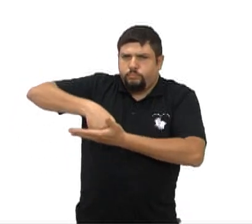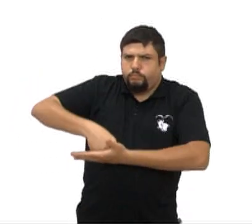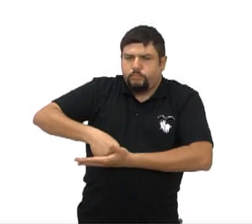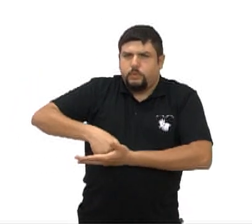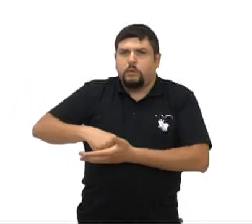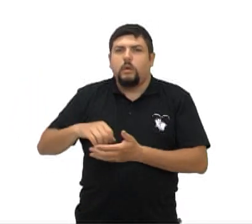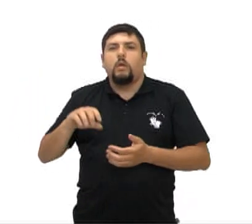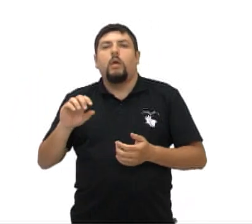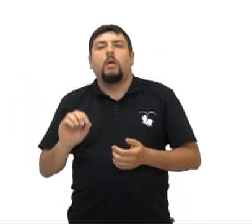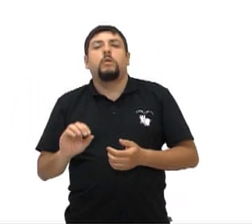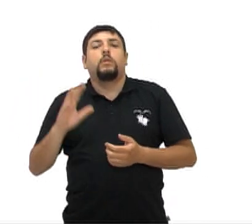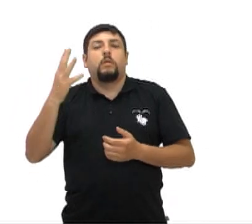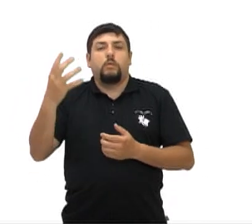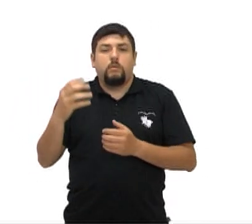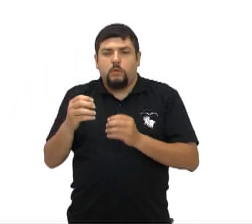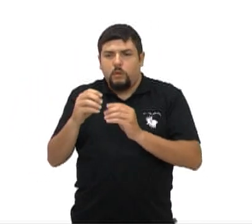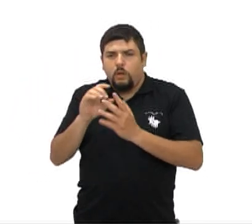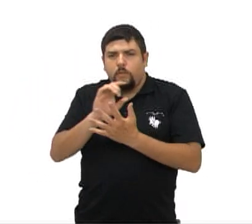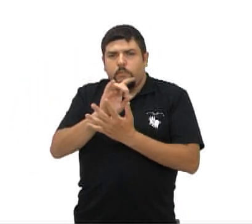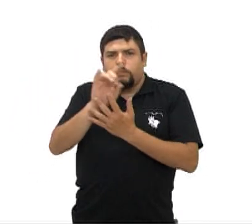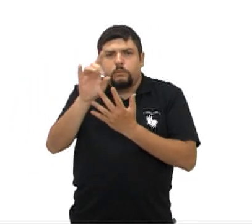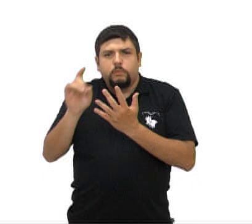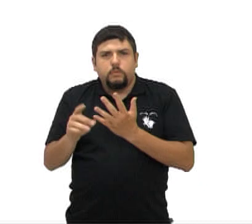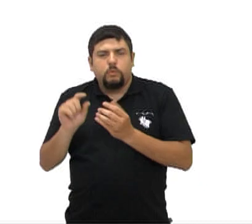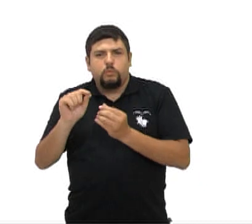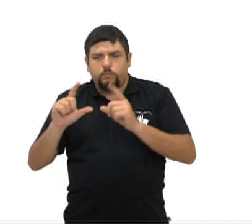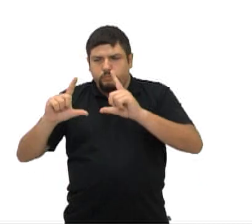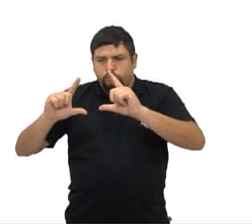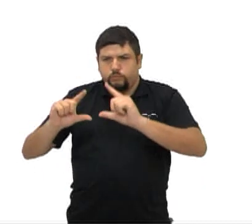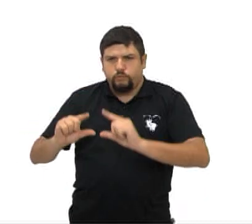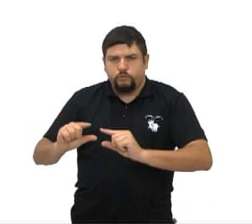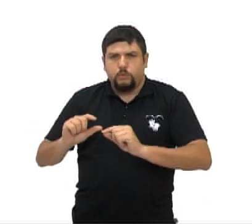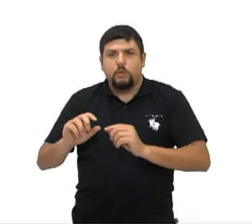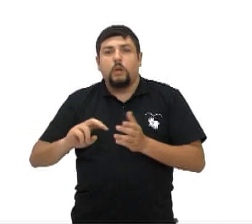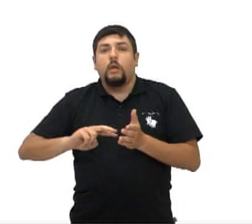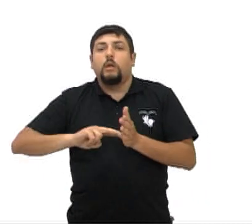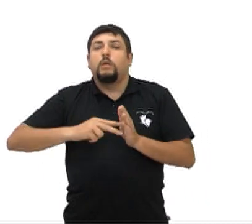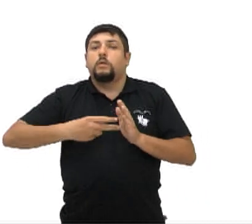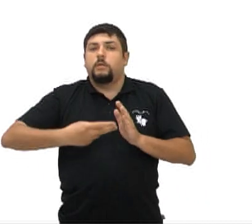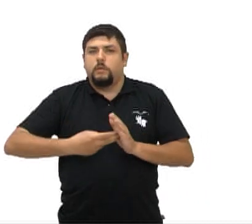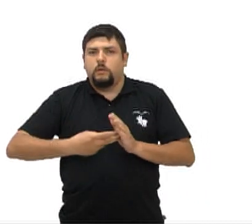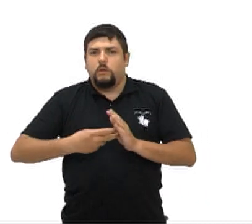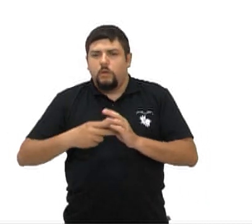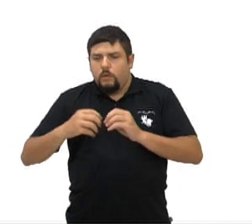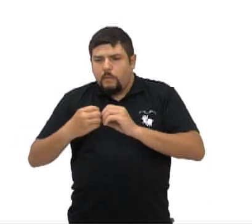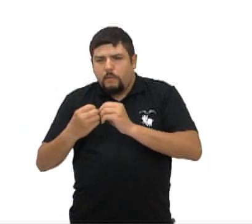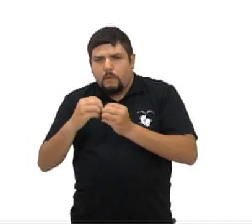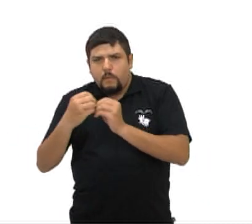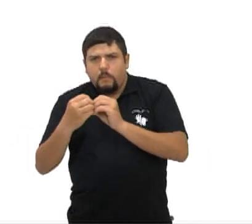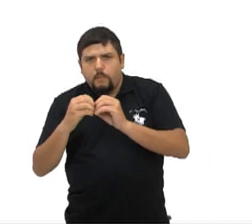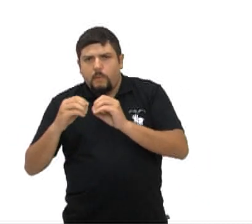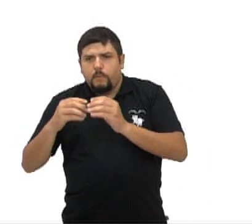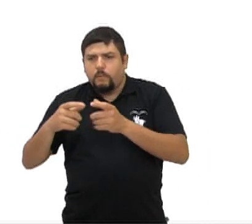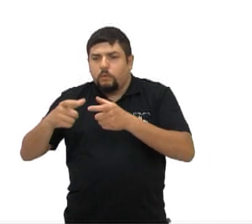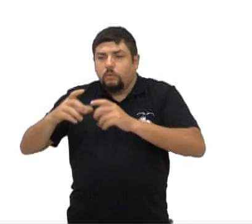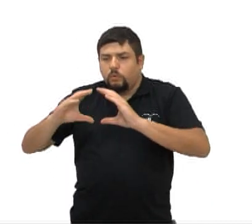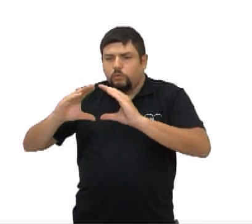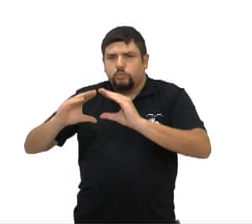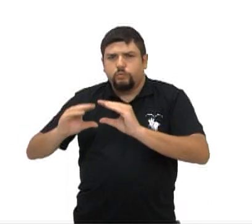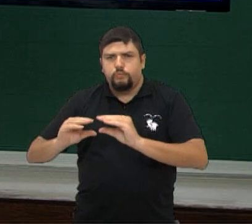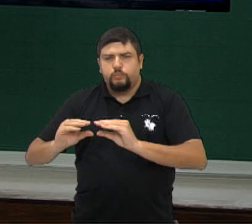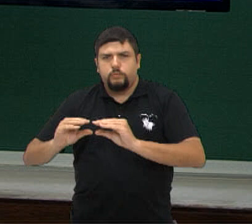o menor número de substâncias gasosas por unidade de volume, ou seja, para ocupar o menor volume. Aumenta a